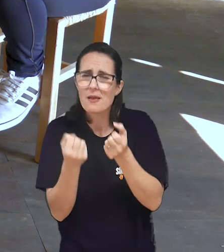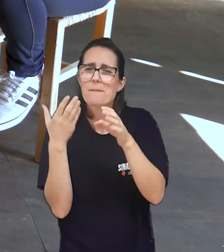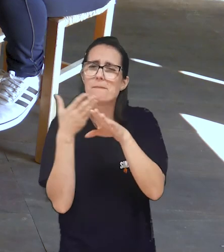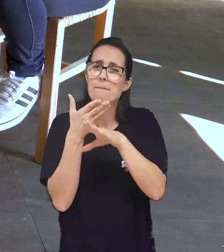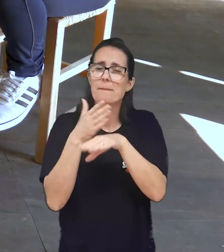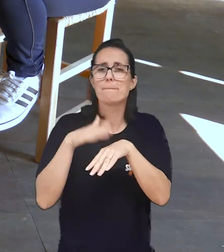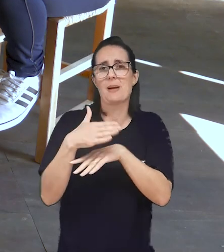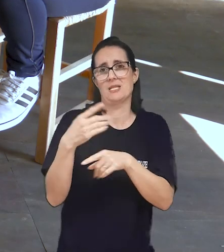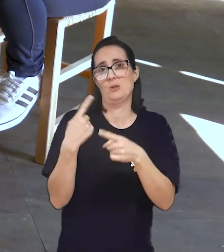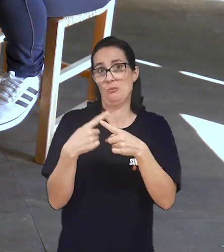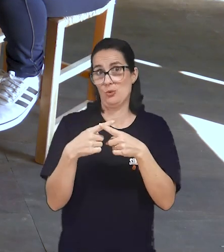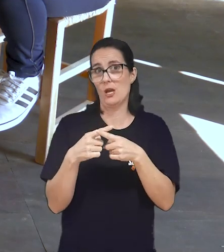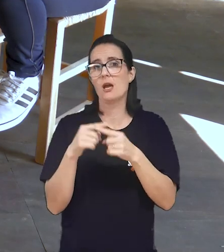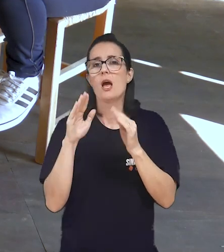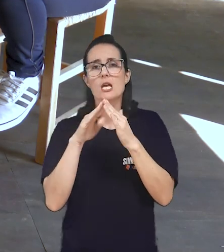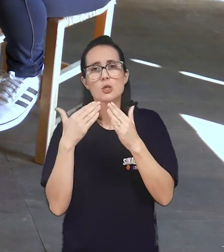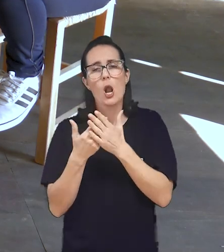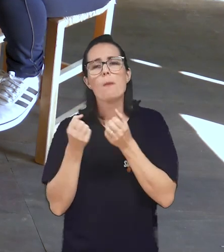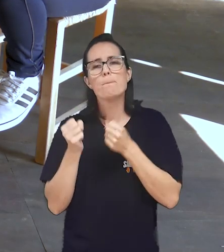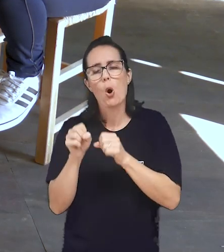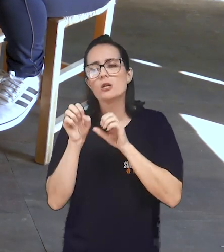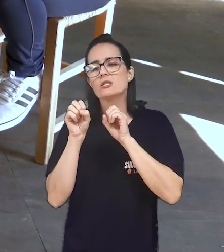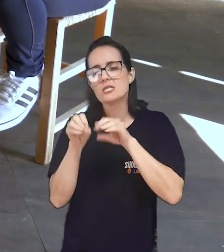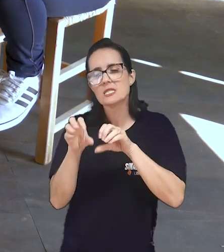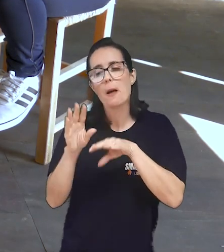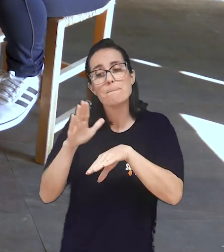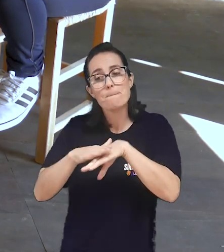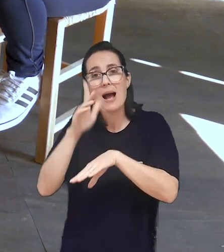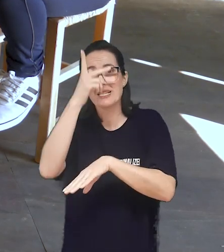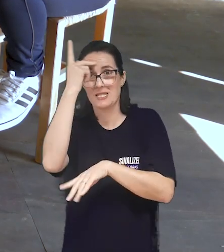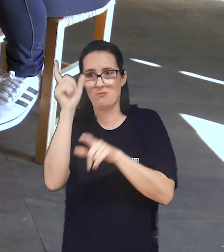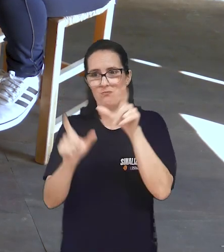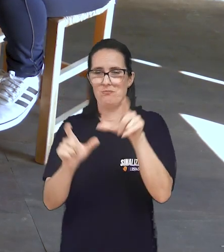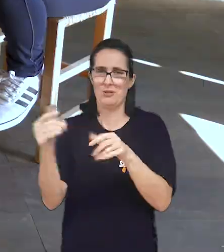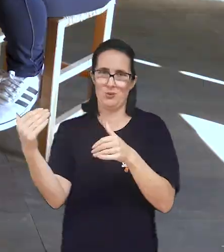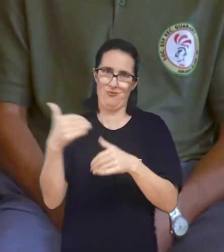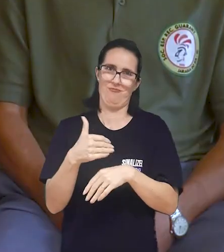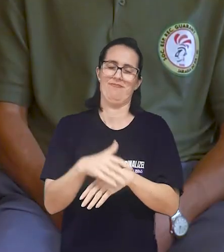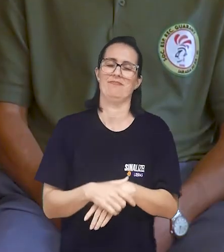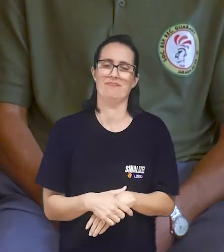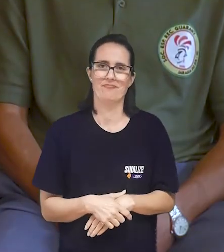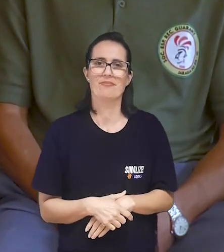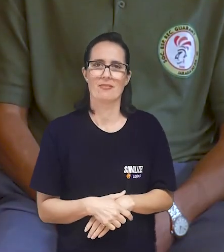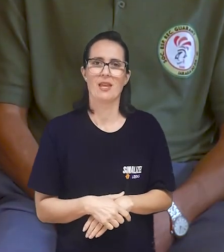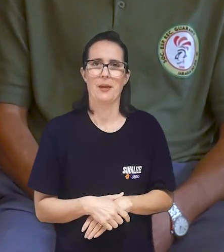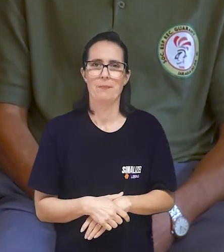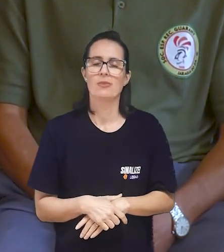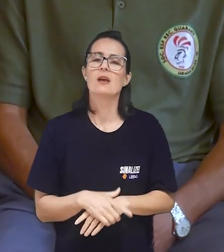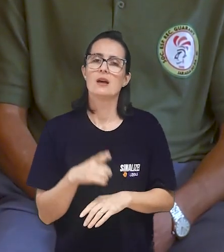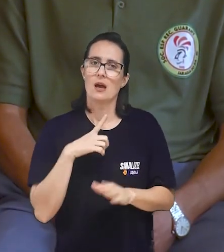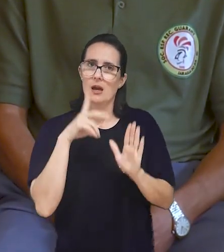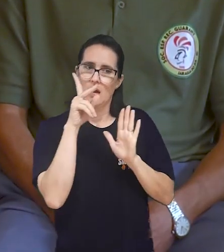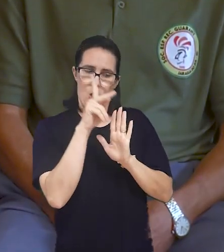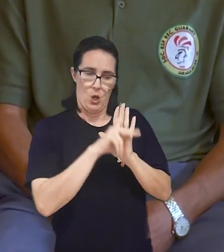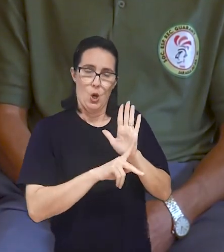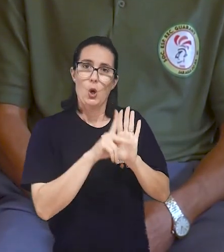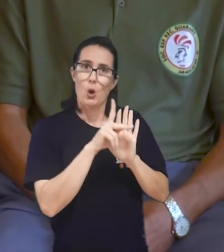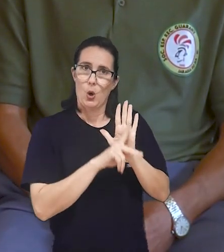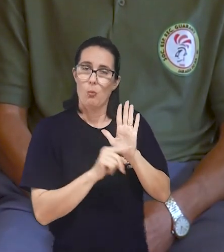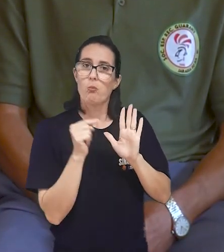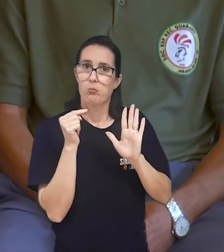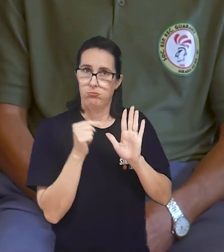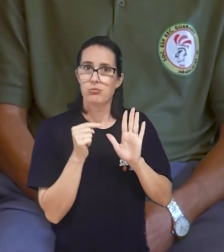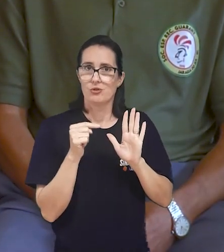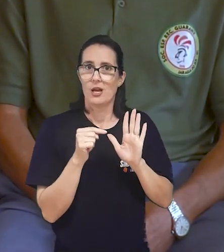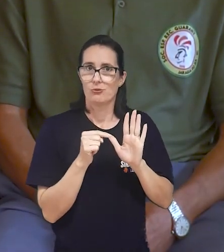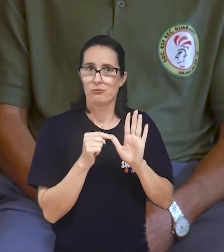porque a gente vai conseguir atender mais pessoas da comunidade, no geral. E daí, além desse projeto que a gente